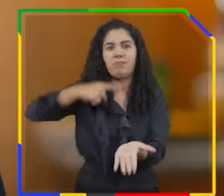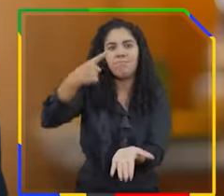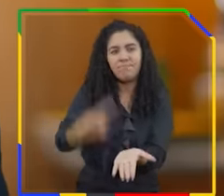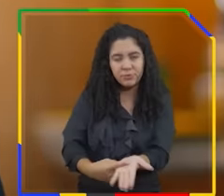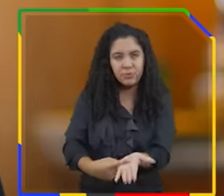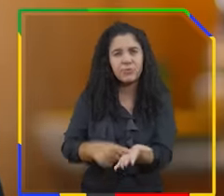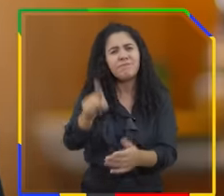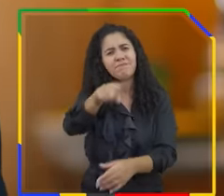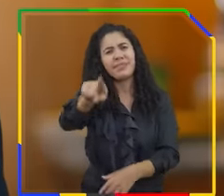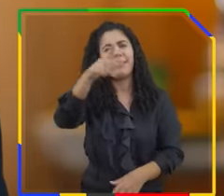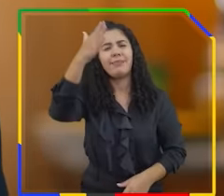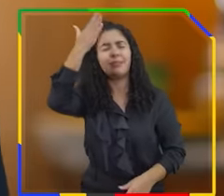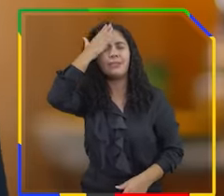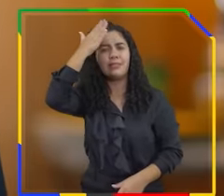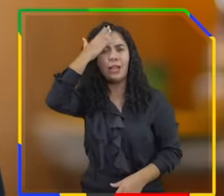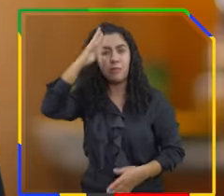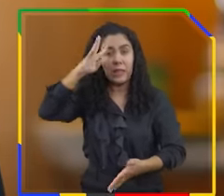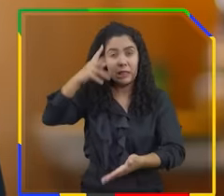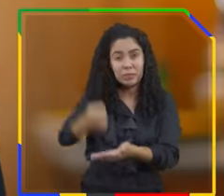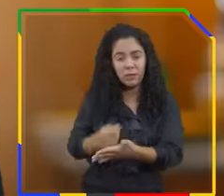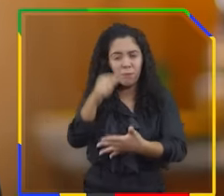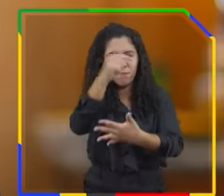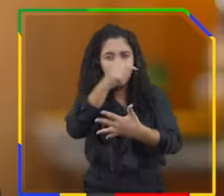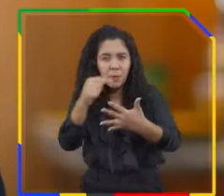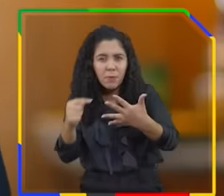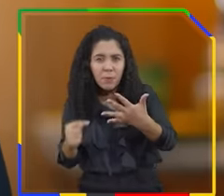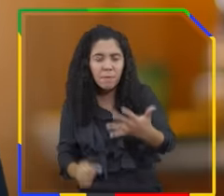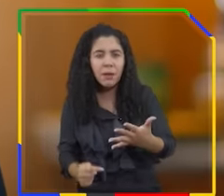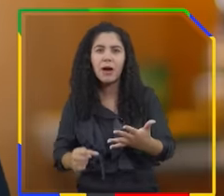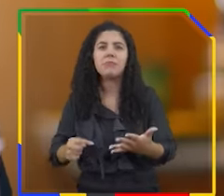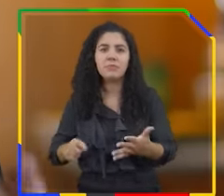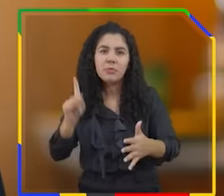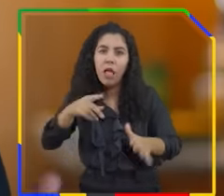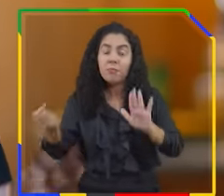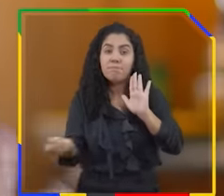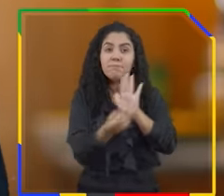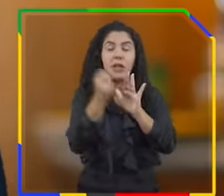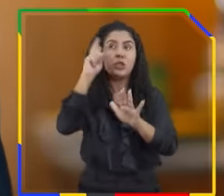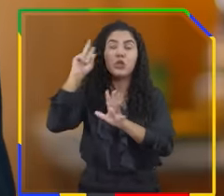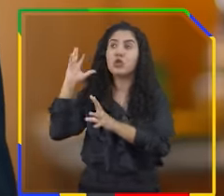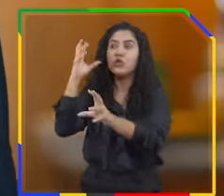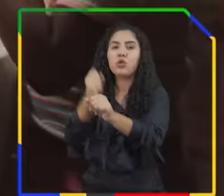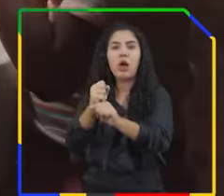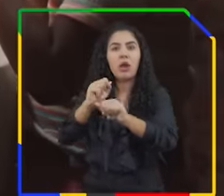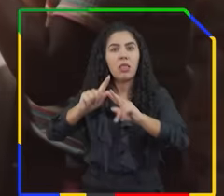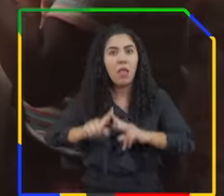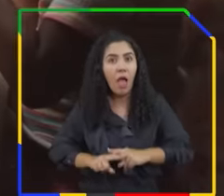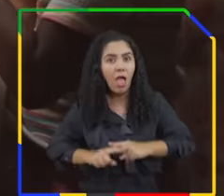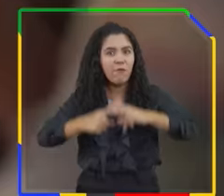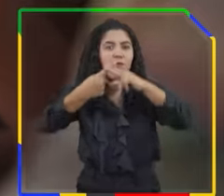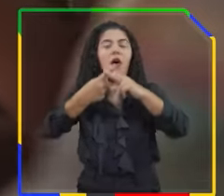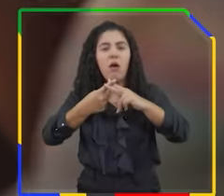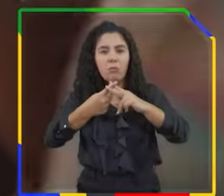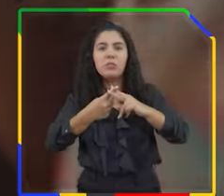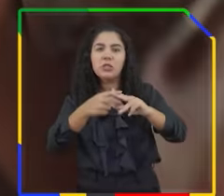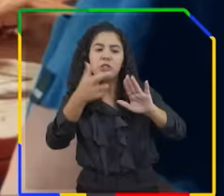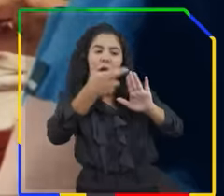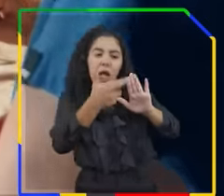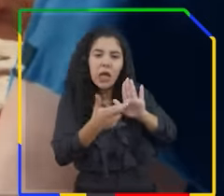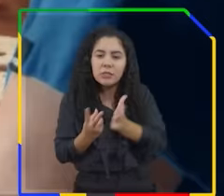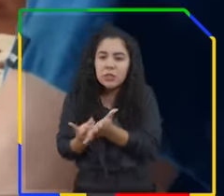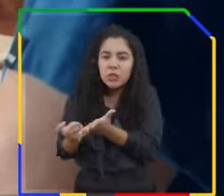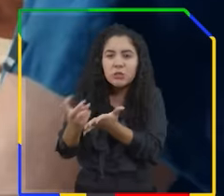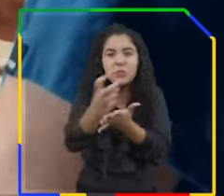consagrados. Você sabe, essa medida, combinada à histórica reforma tributária, fará com que grande parte do